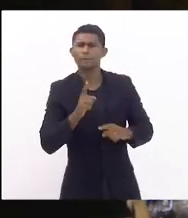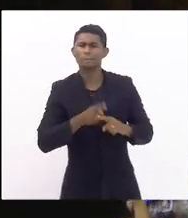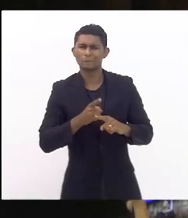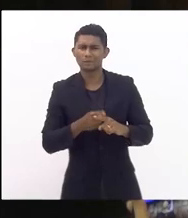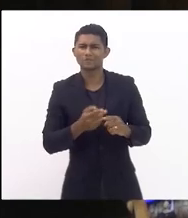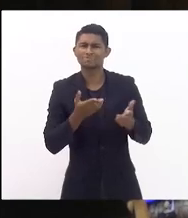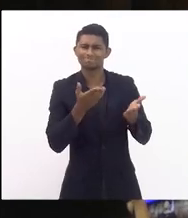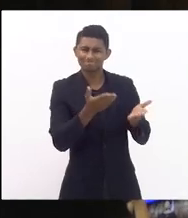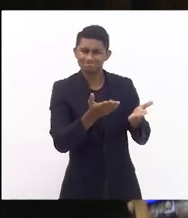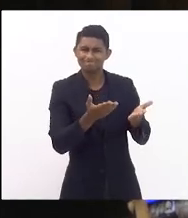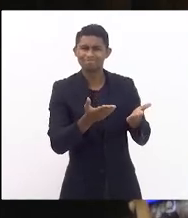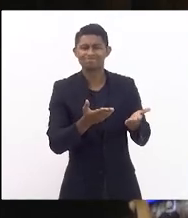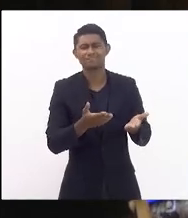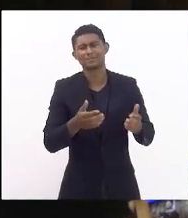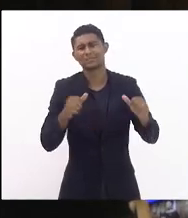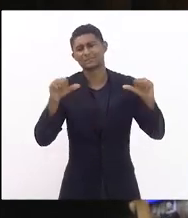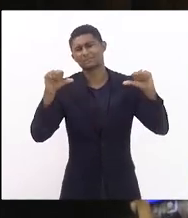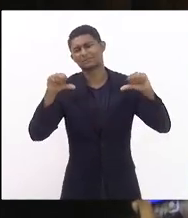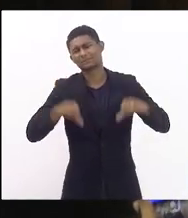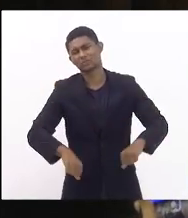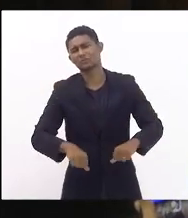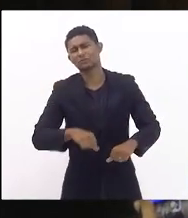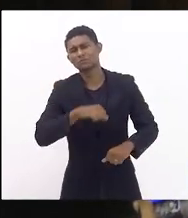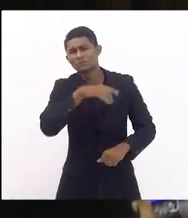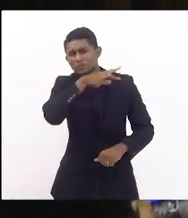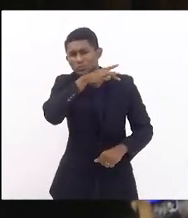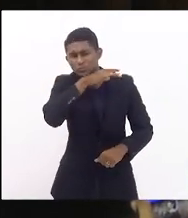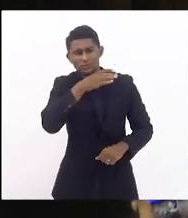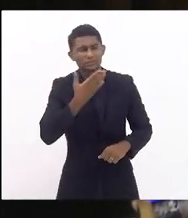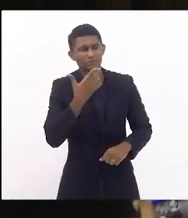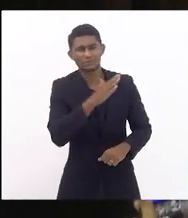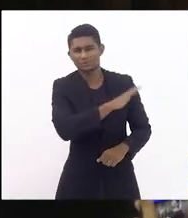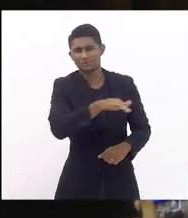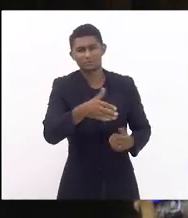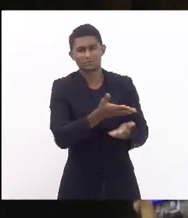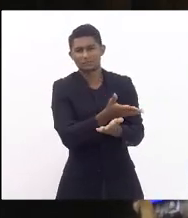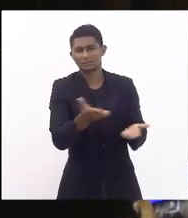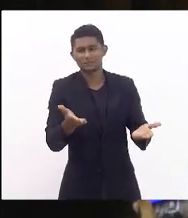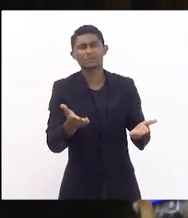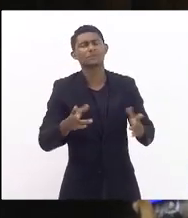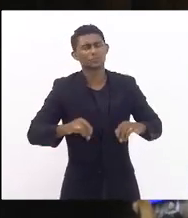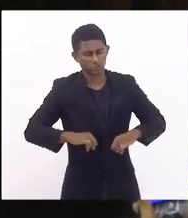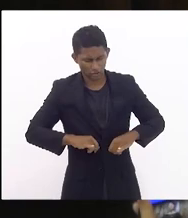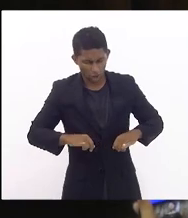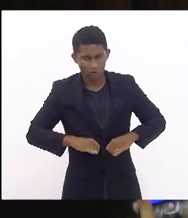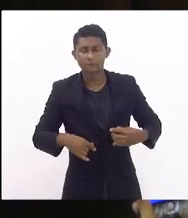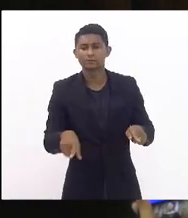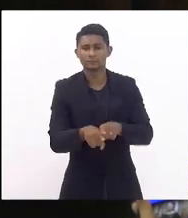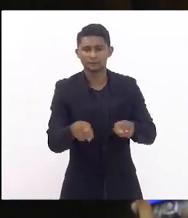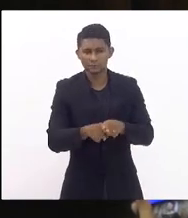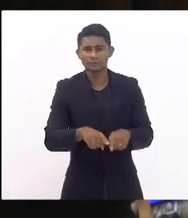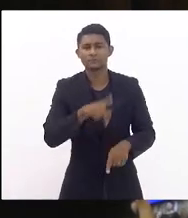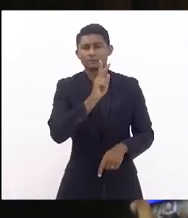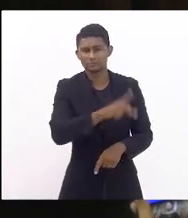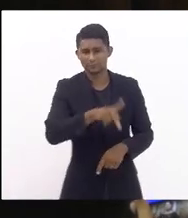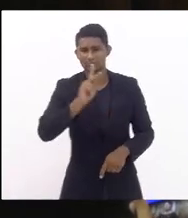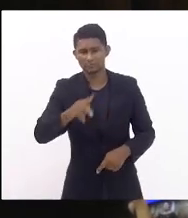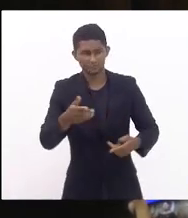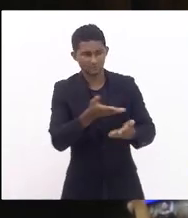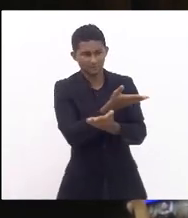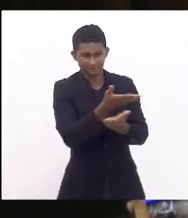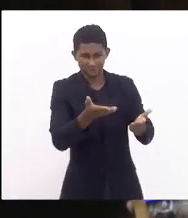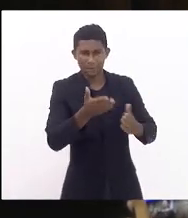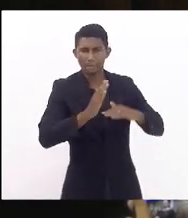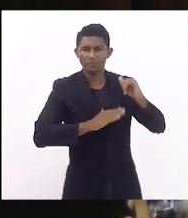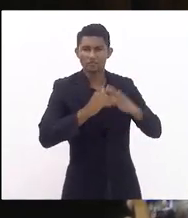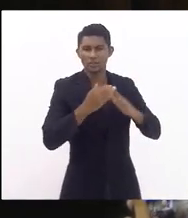tão desagradável, não somente para as nossas crianças, mas também para os nossos professores, para o nosso profissional da